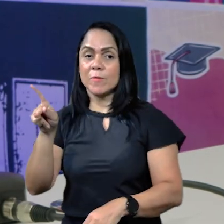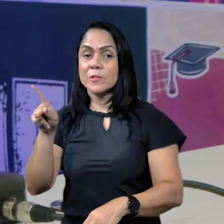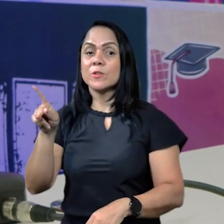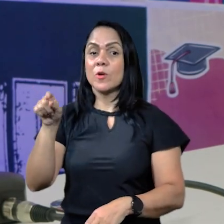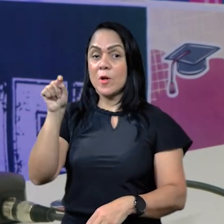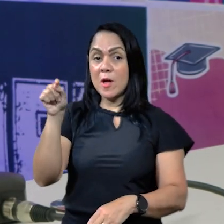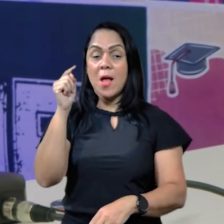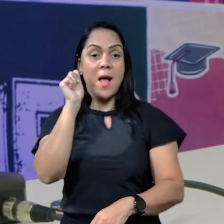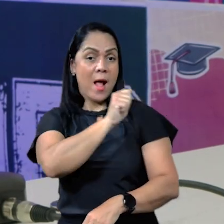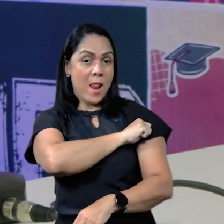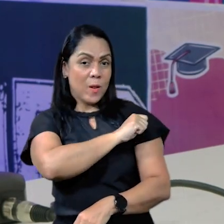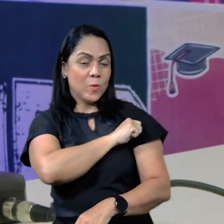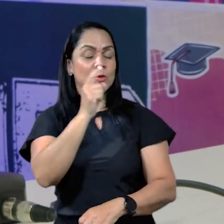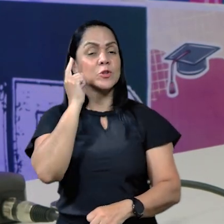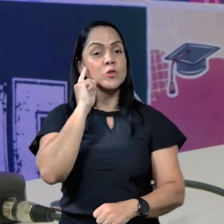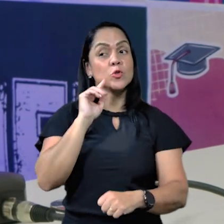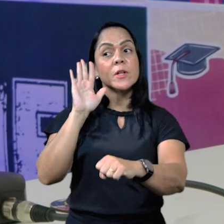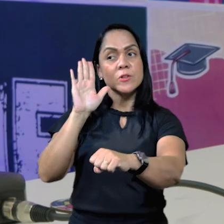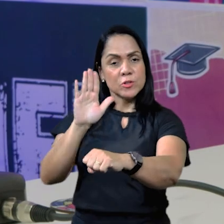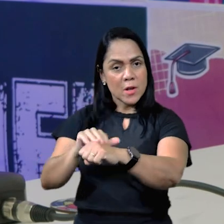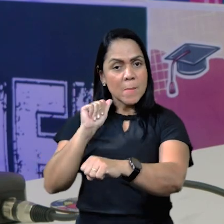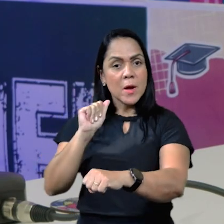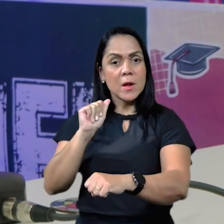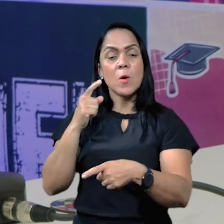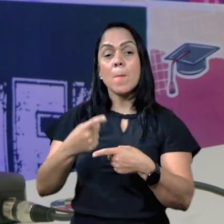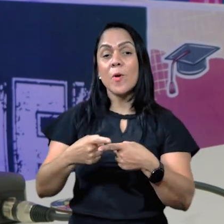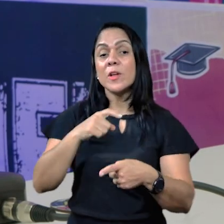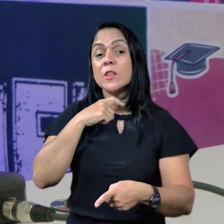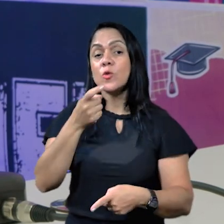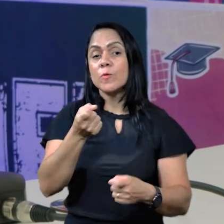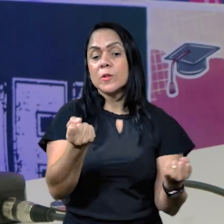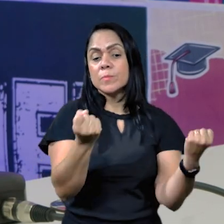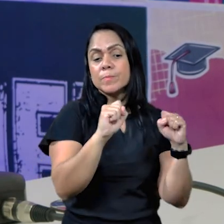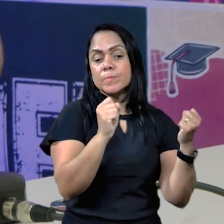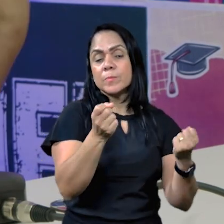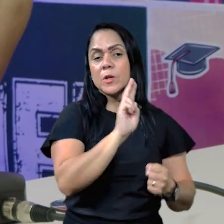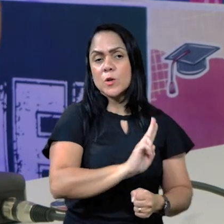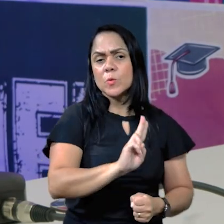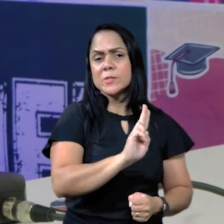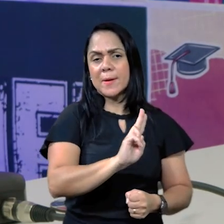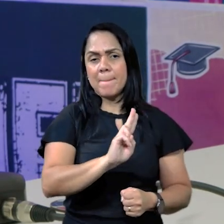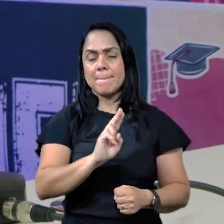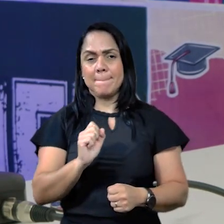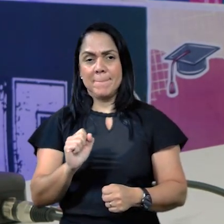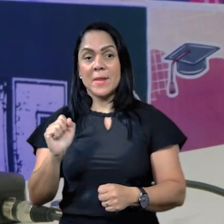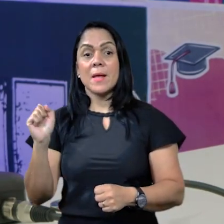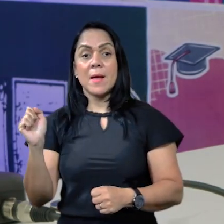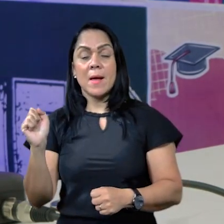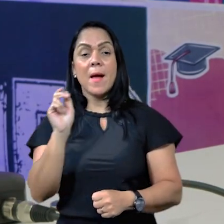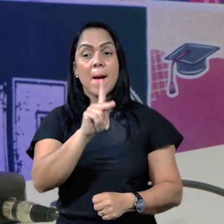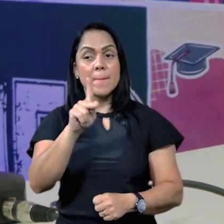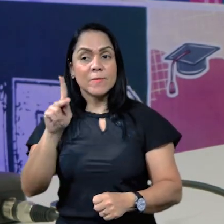ó, aquele aluno ali é surdo, ele está te chamando, acho que ele está com dúvida no equipamento. Aí ela foi lá, eu fui